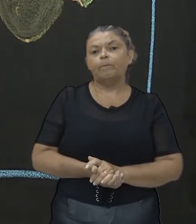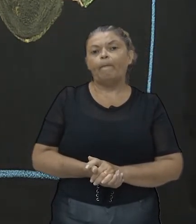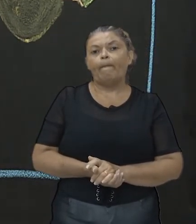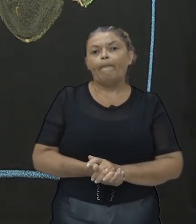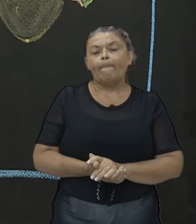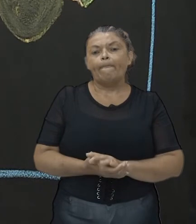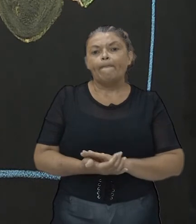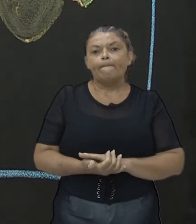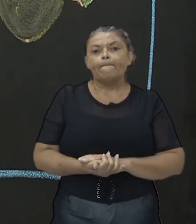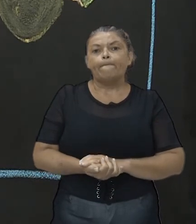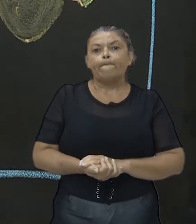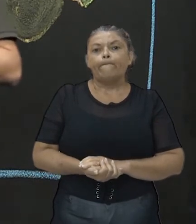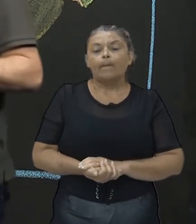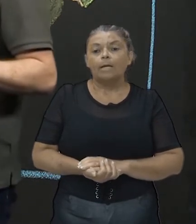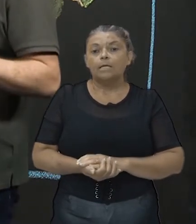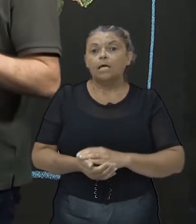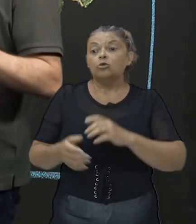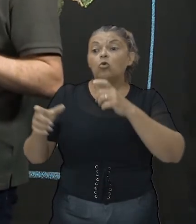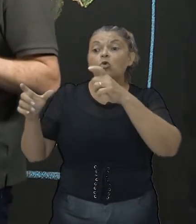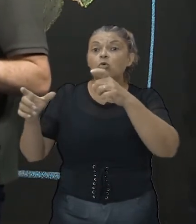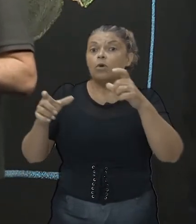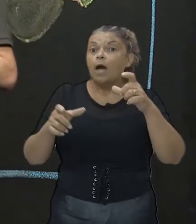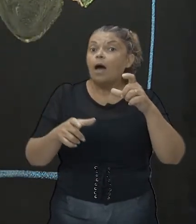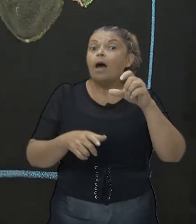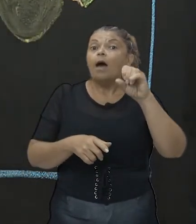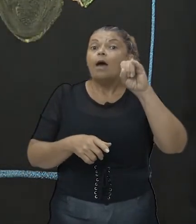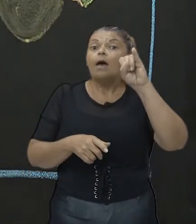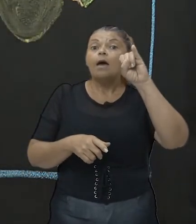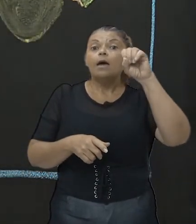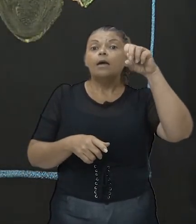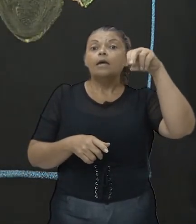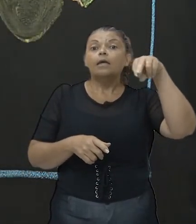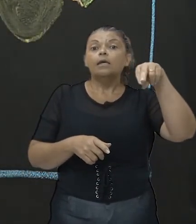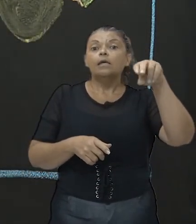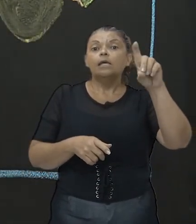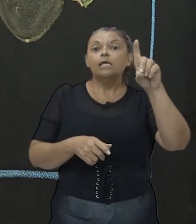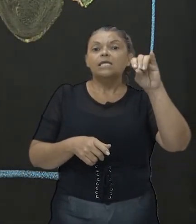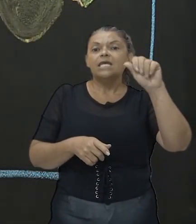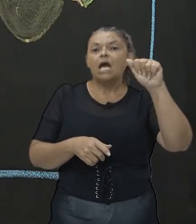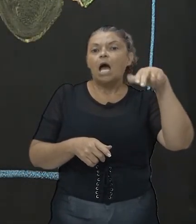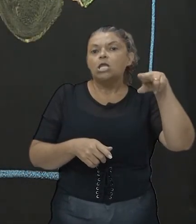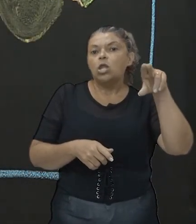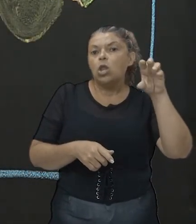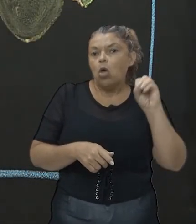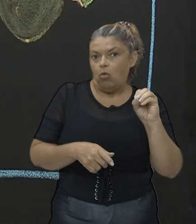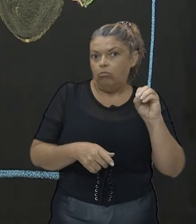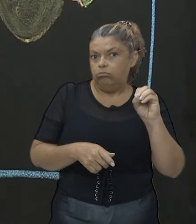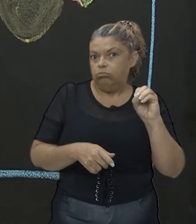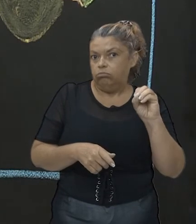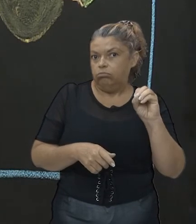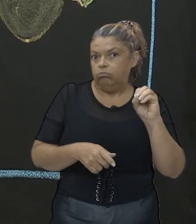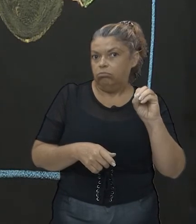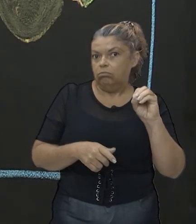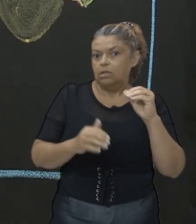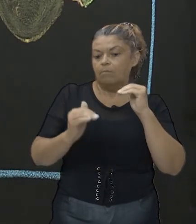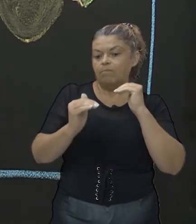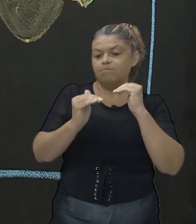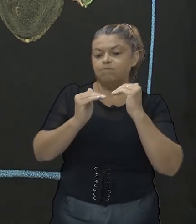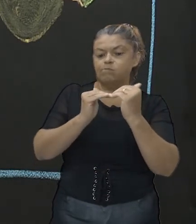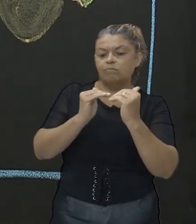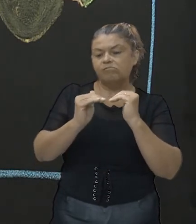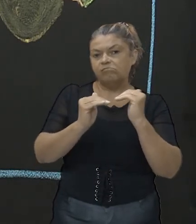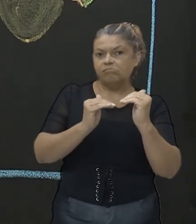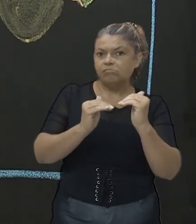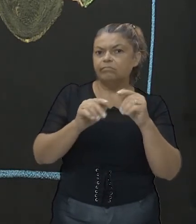território indiano. Outras situações importantes é que, devido a essa situação de desigualdade de renda e falta